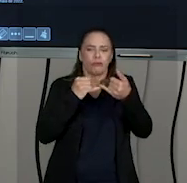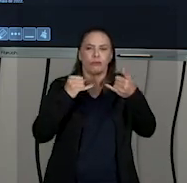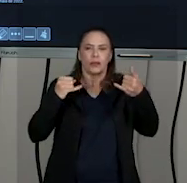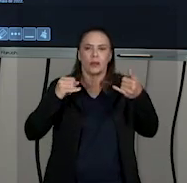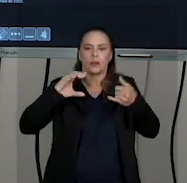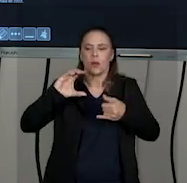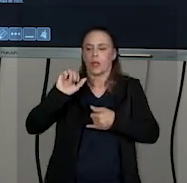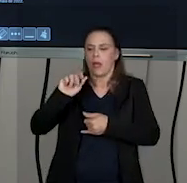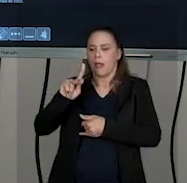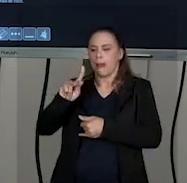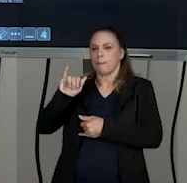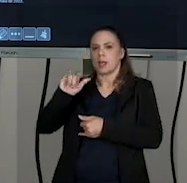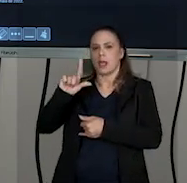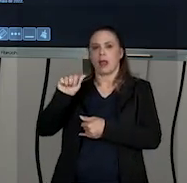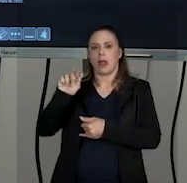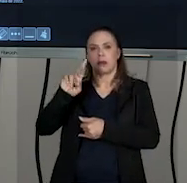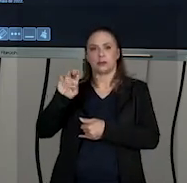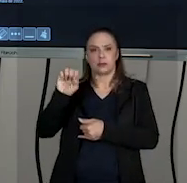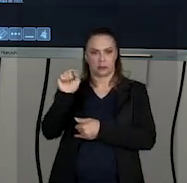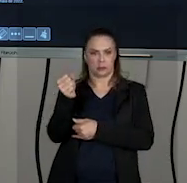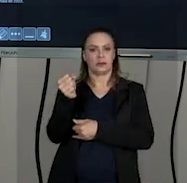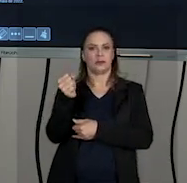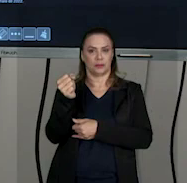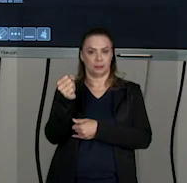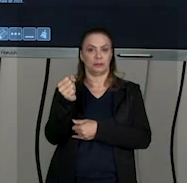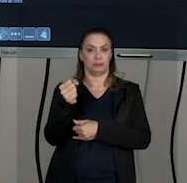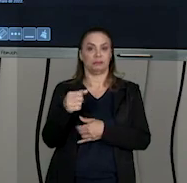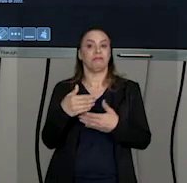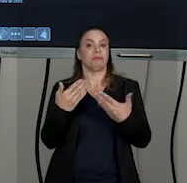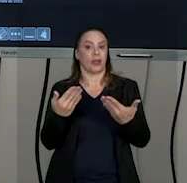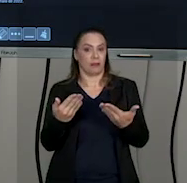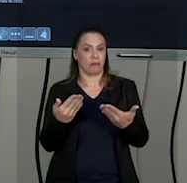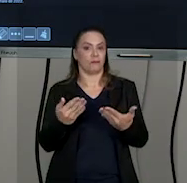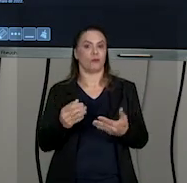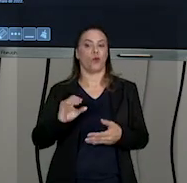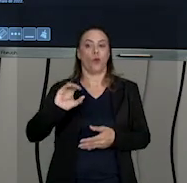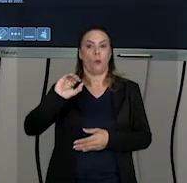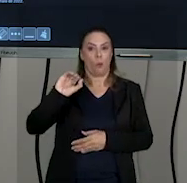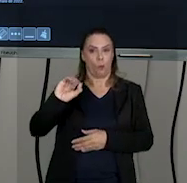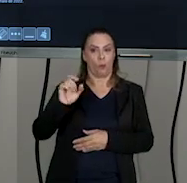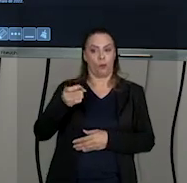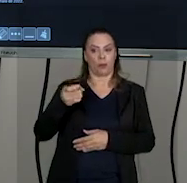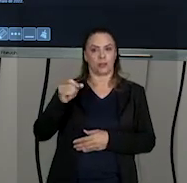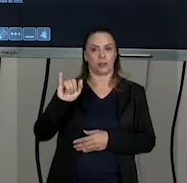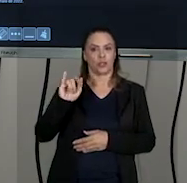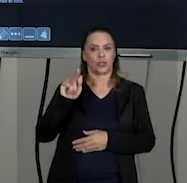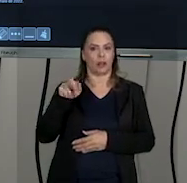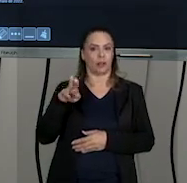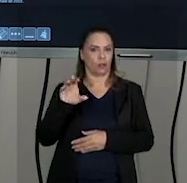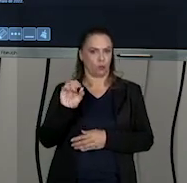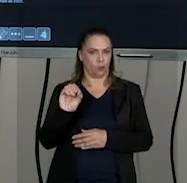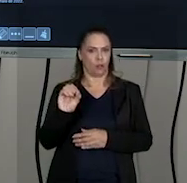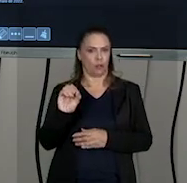o oxigênio, então, entra dentro das células, né, para que ocorra a